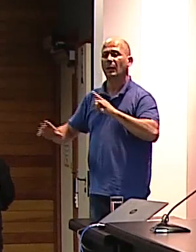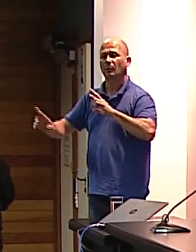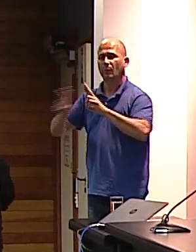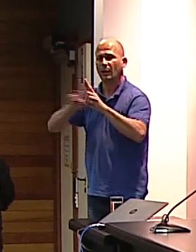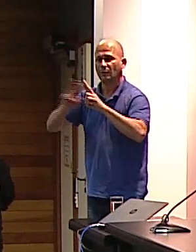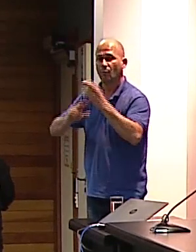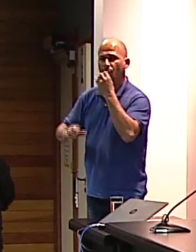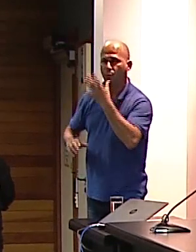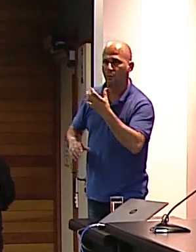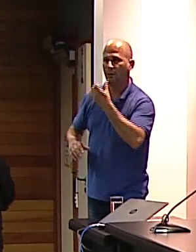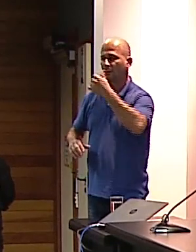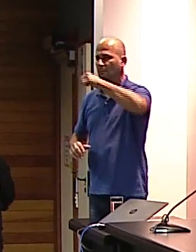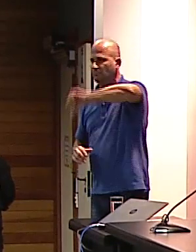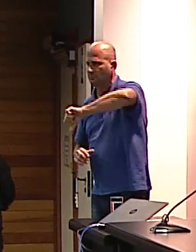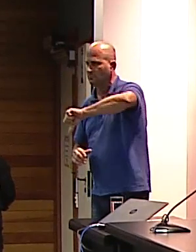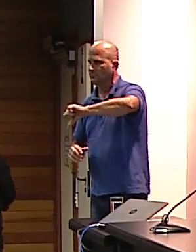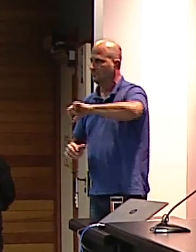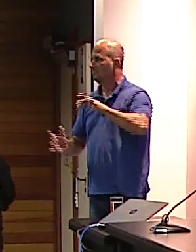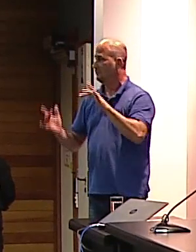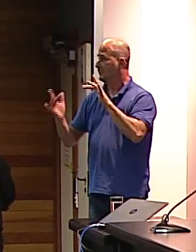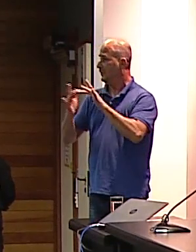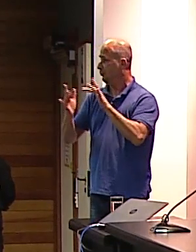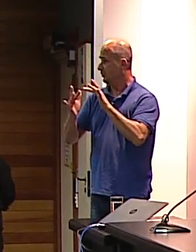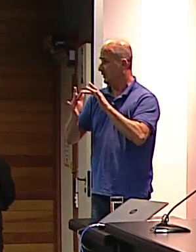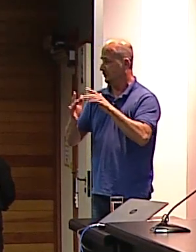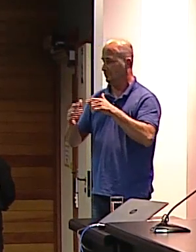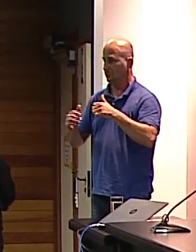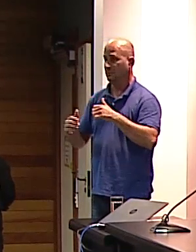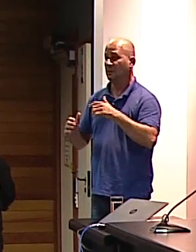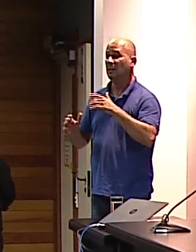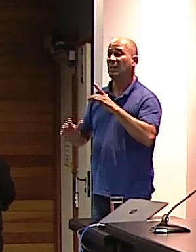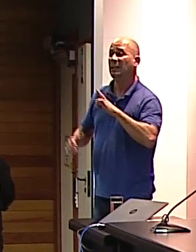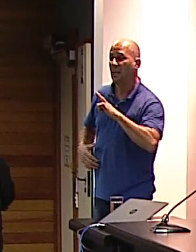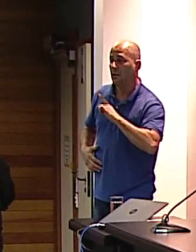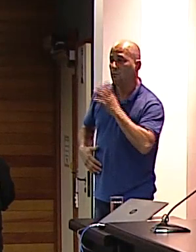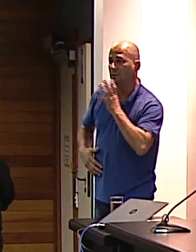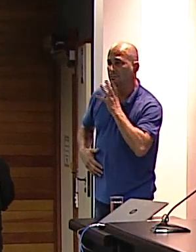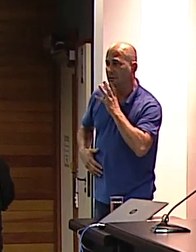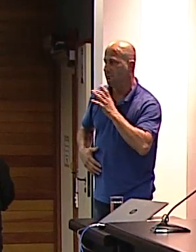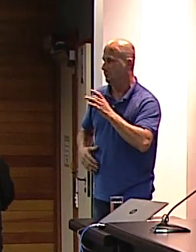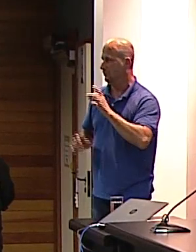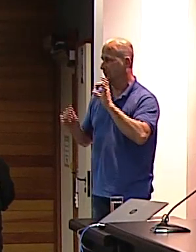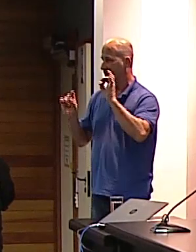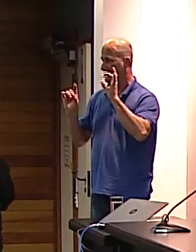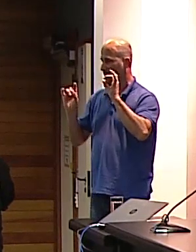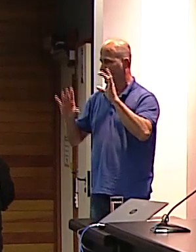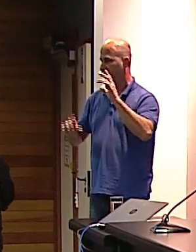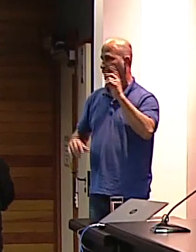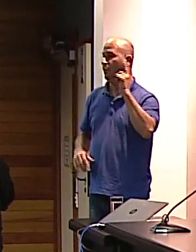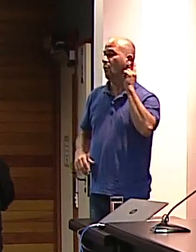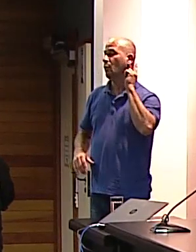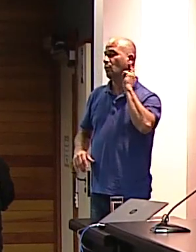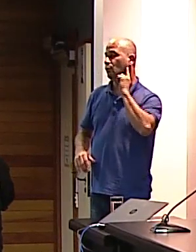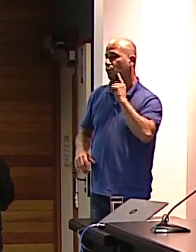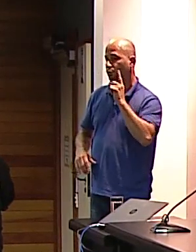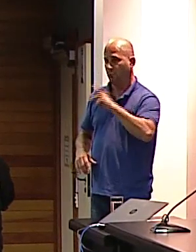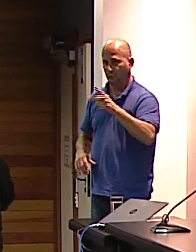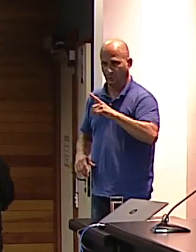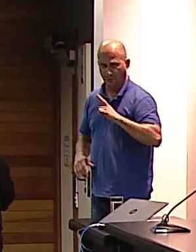e tem professores ouvintes, que alguns são bons, outros são ruins. Tem pessoas que têm